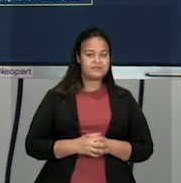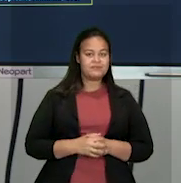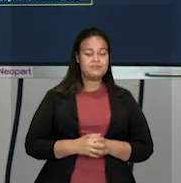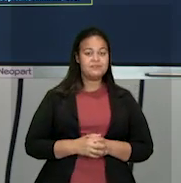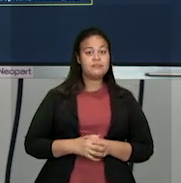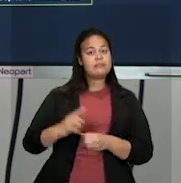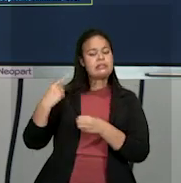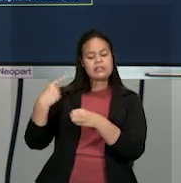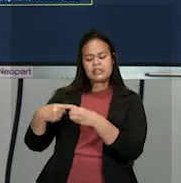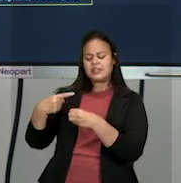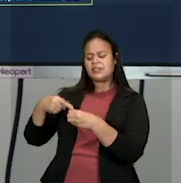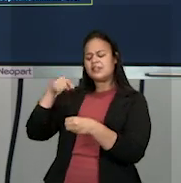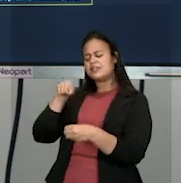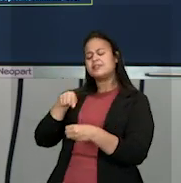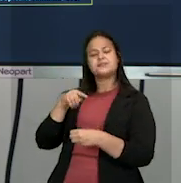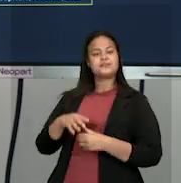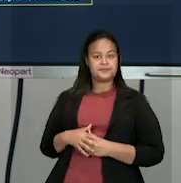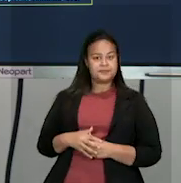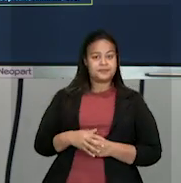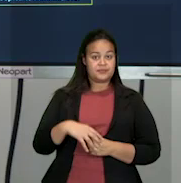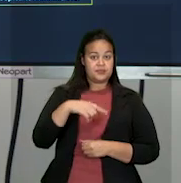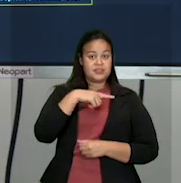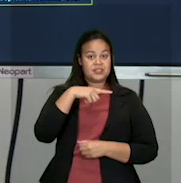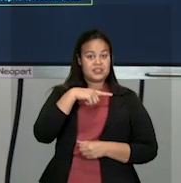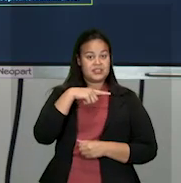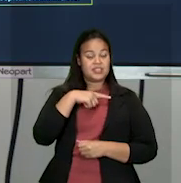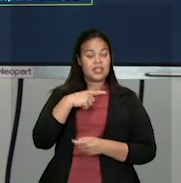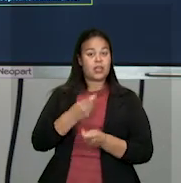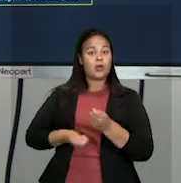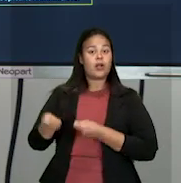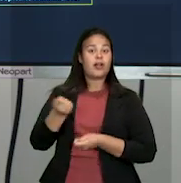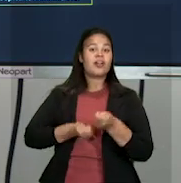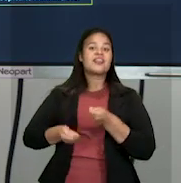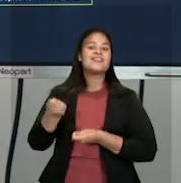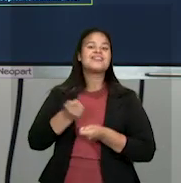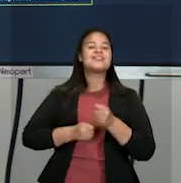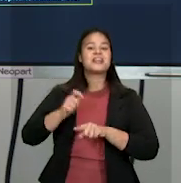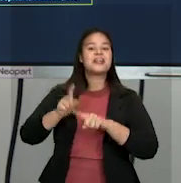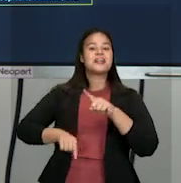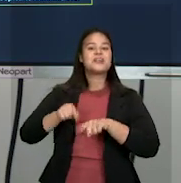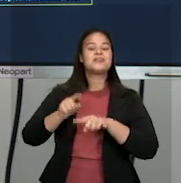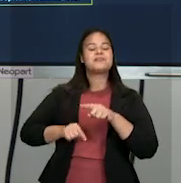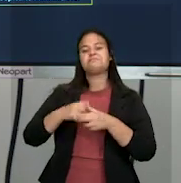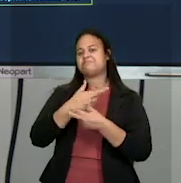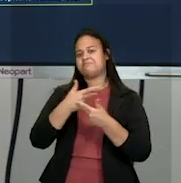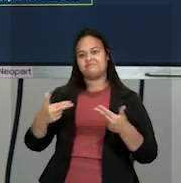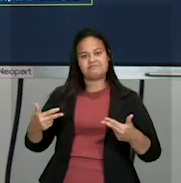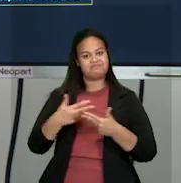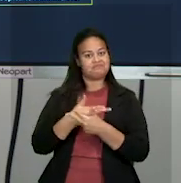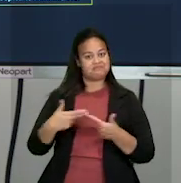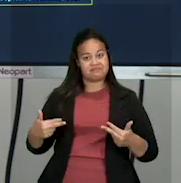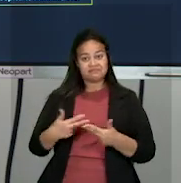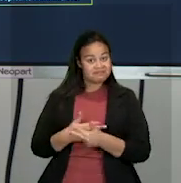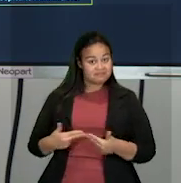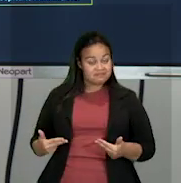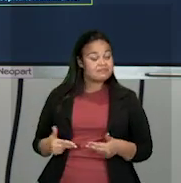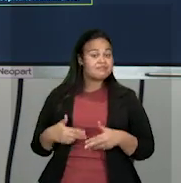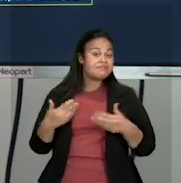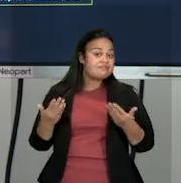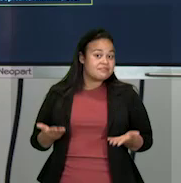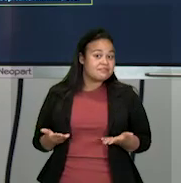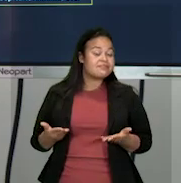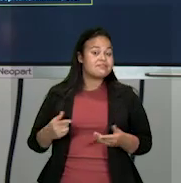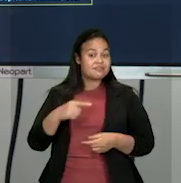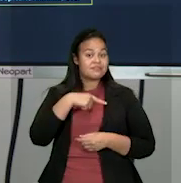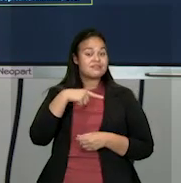na cidade, nós temos a comercialização de produtos diversos. Então, nós temos